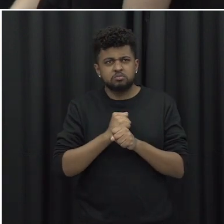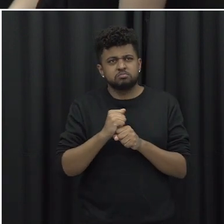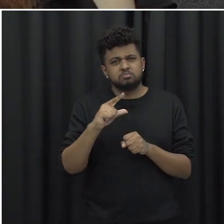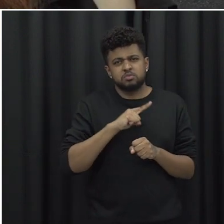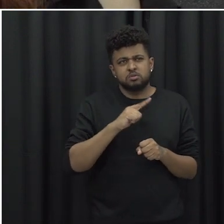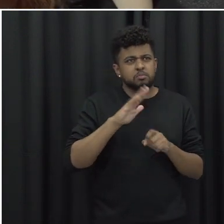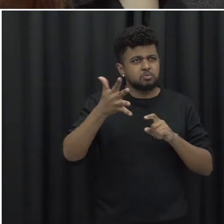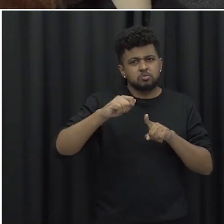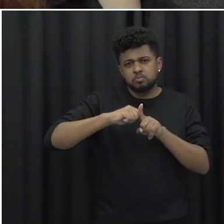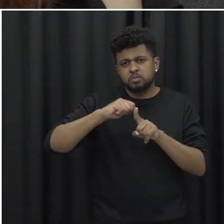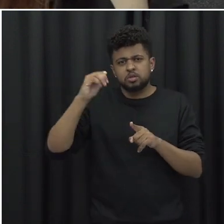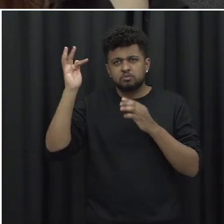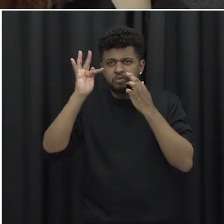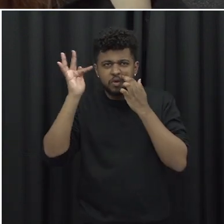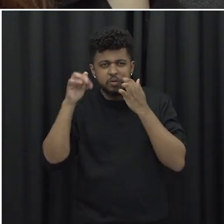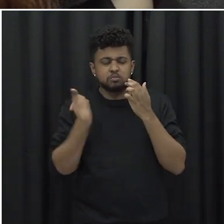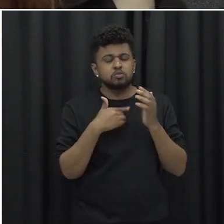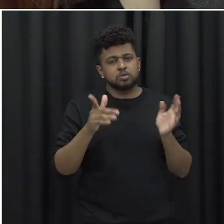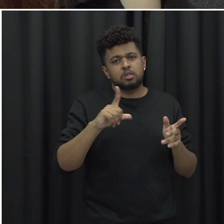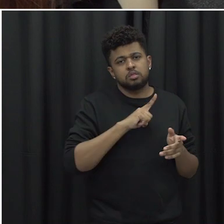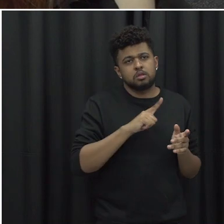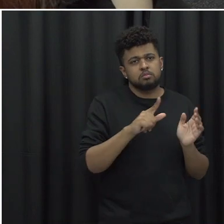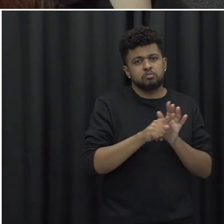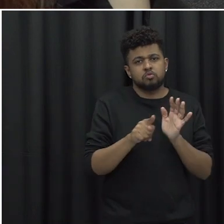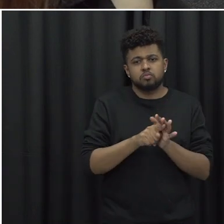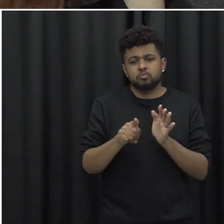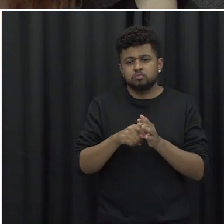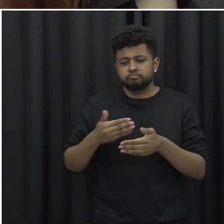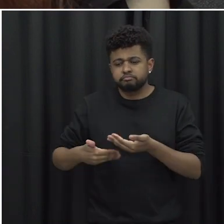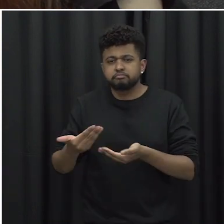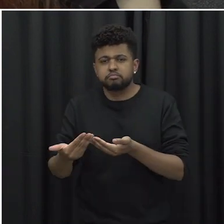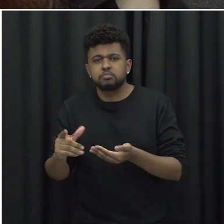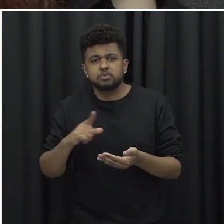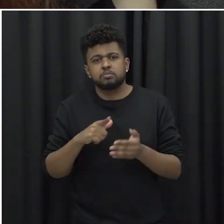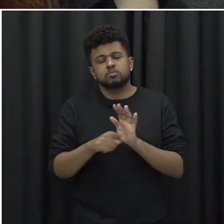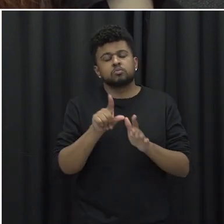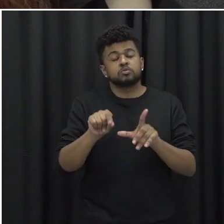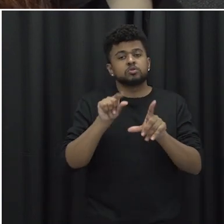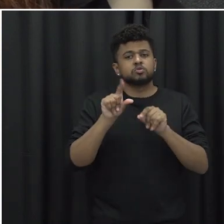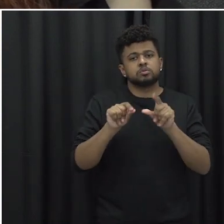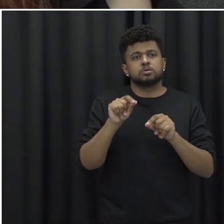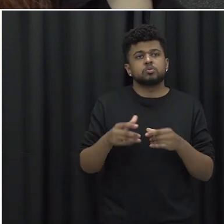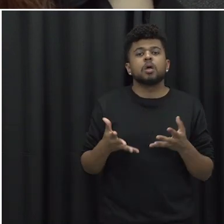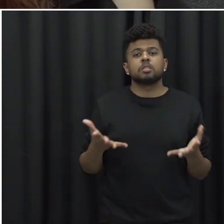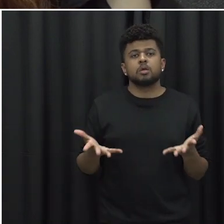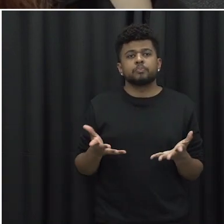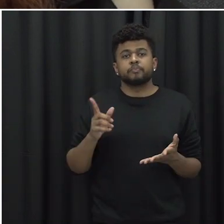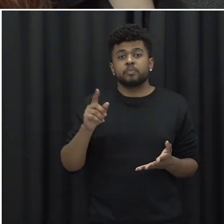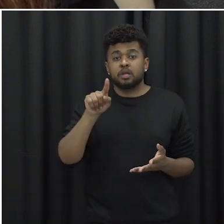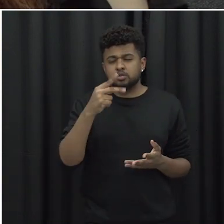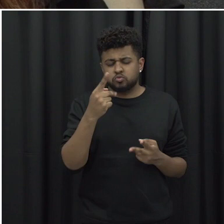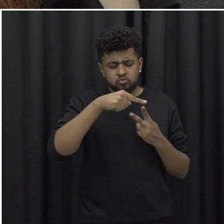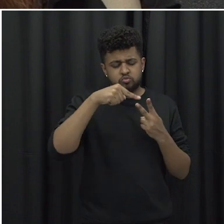selecionado. Então, para essas duas doenças, Parkinson e Alzheimer, quem quiser participar, quem quiser se inscrever, já é importante